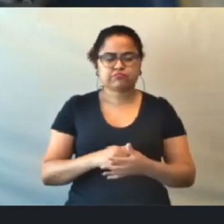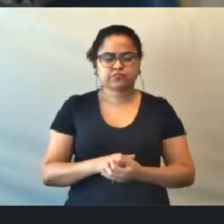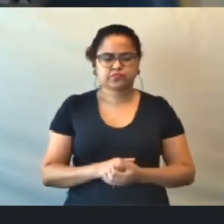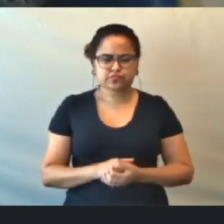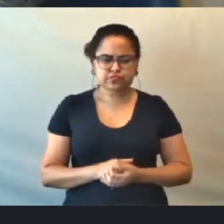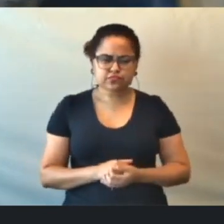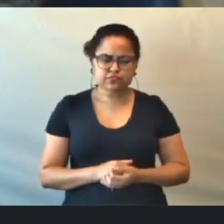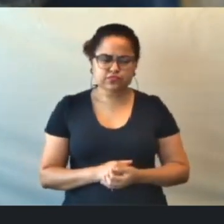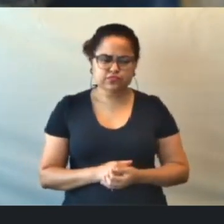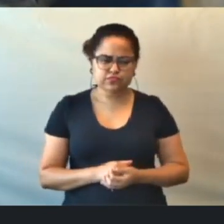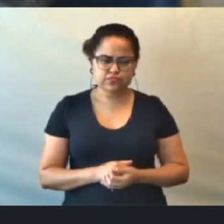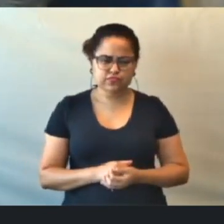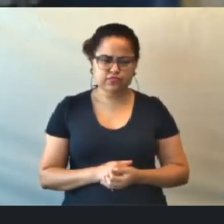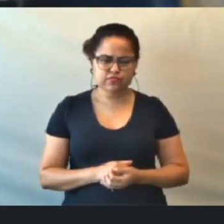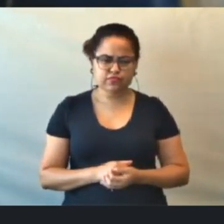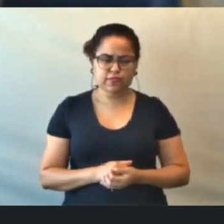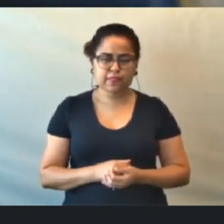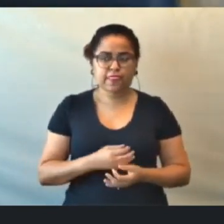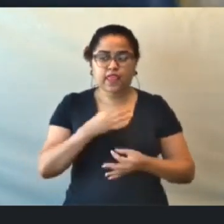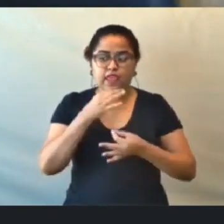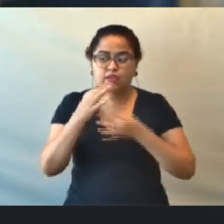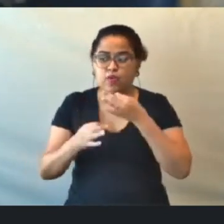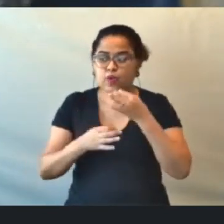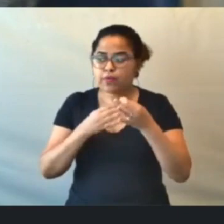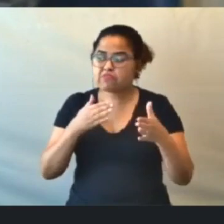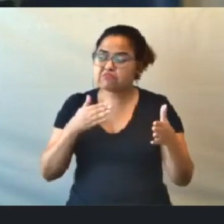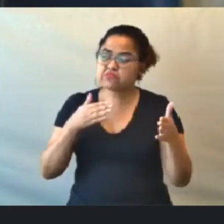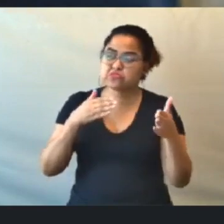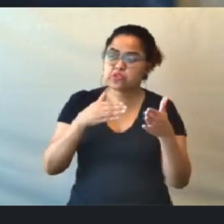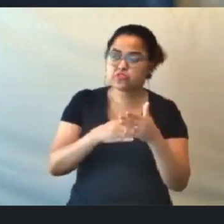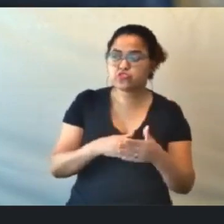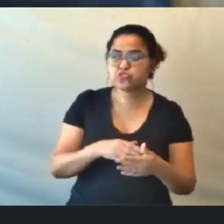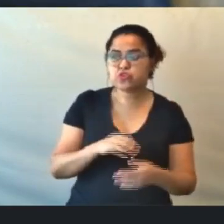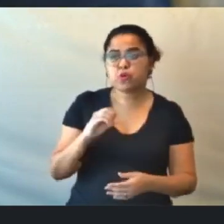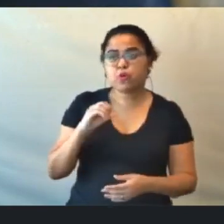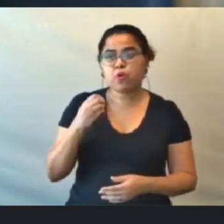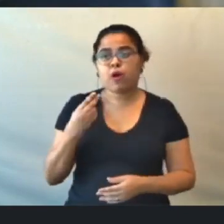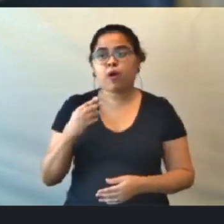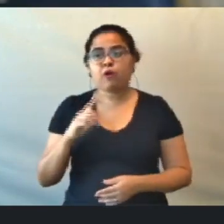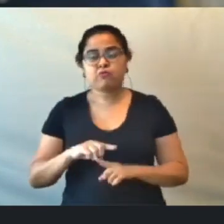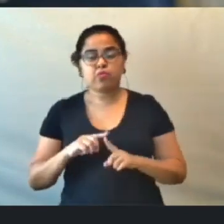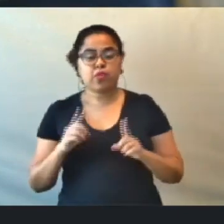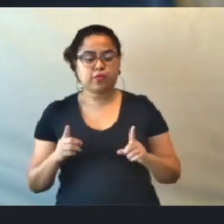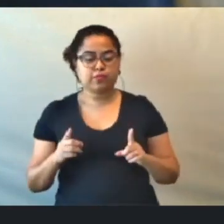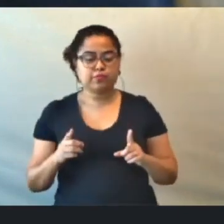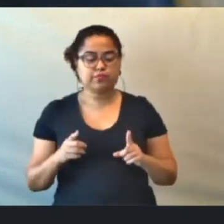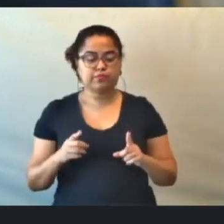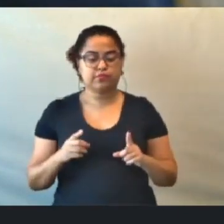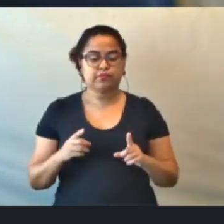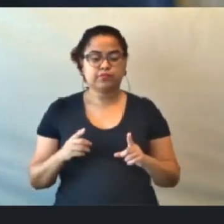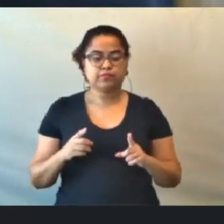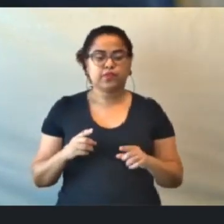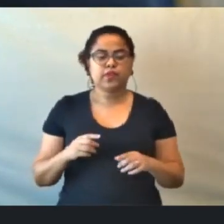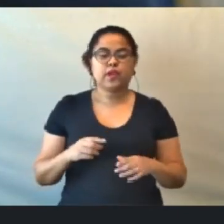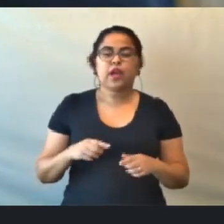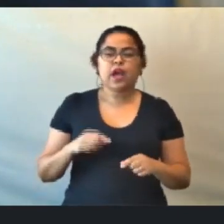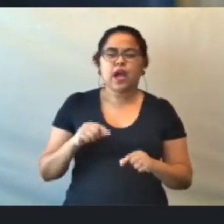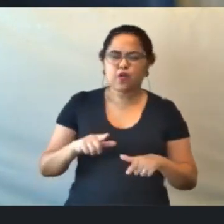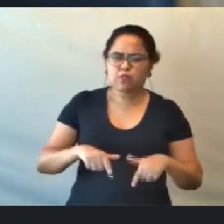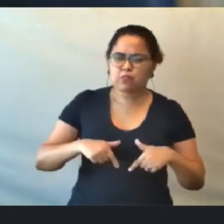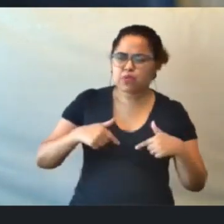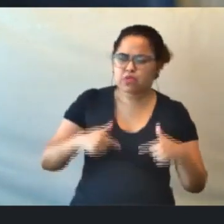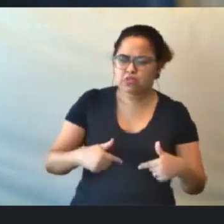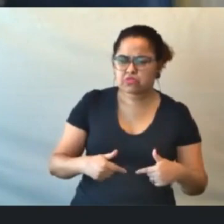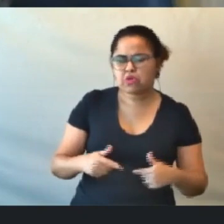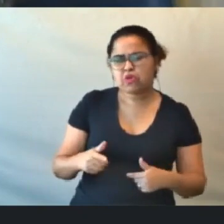comenta o atingimento ou não. Nem todas as ações foram implantadas, algumas foram, e lá